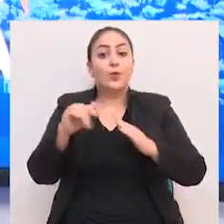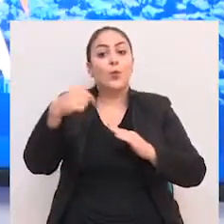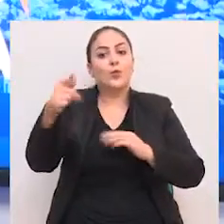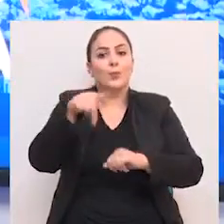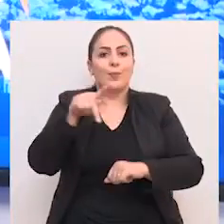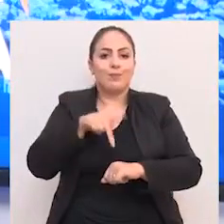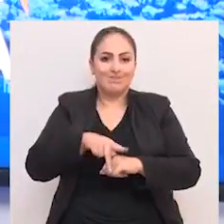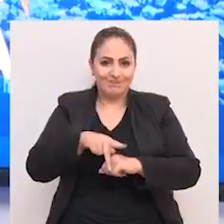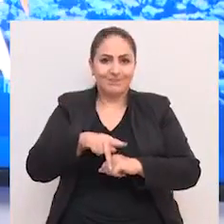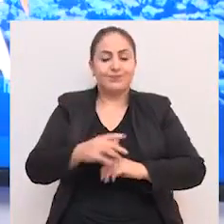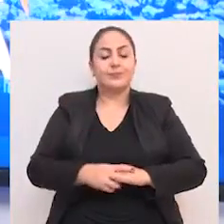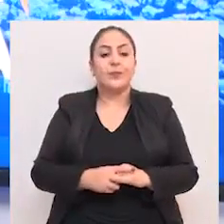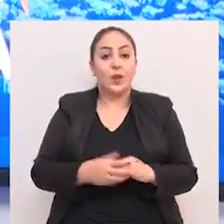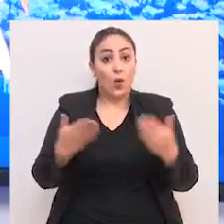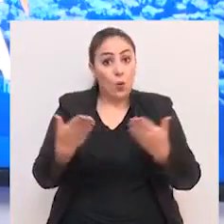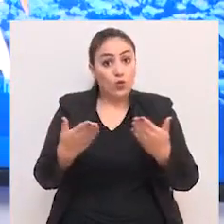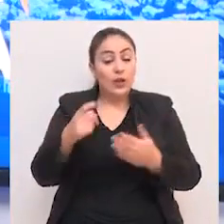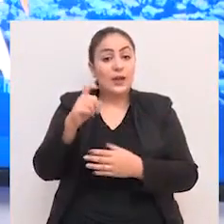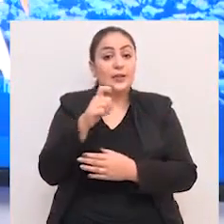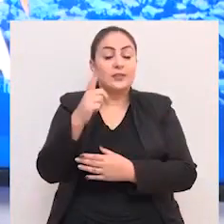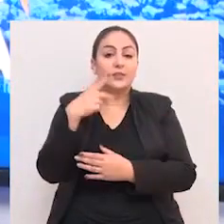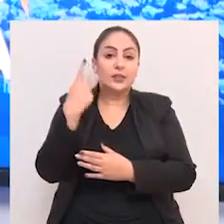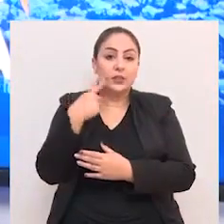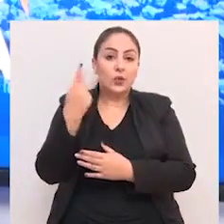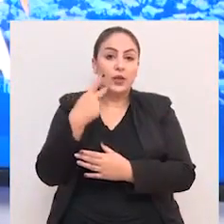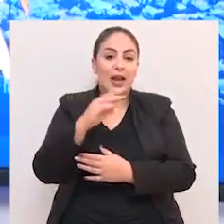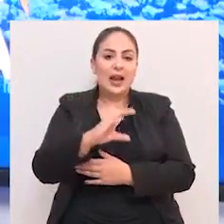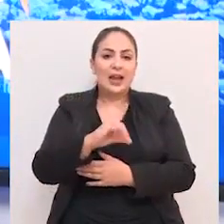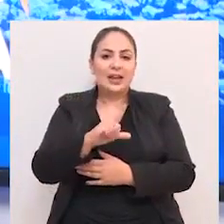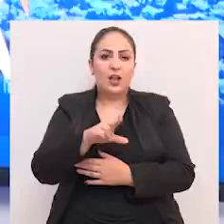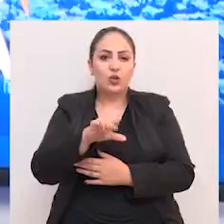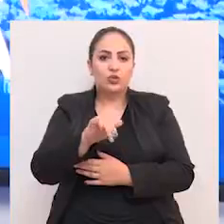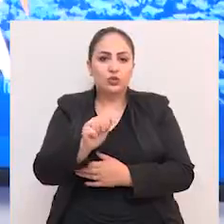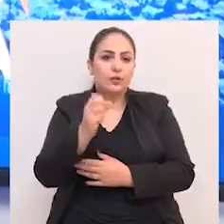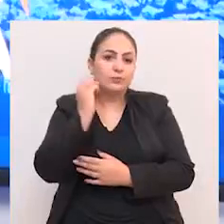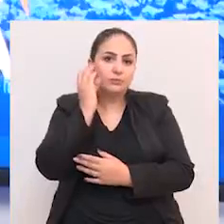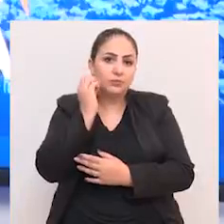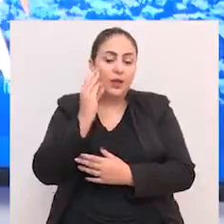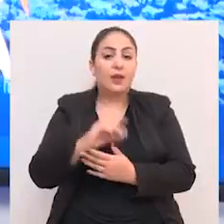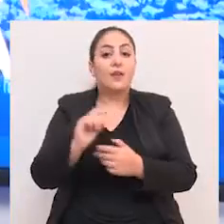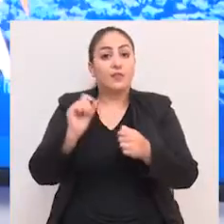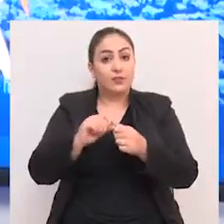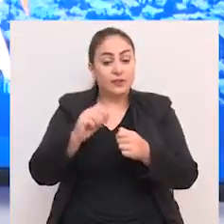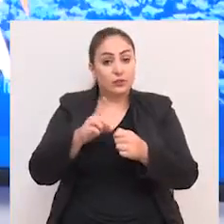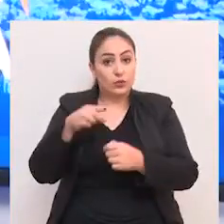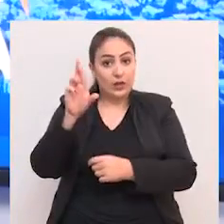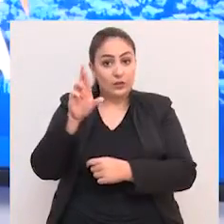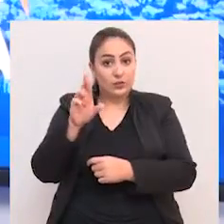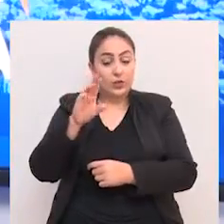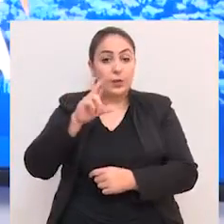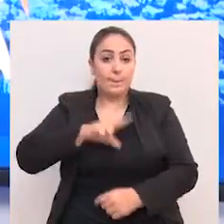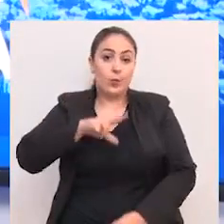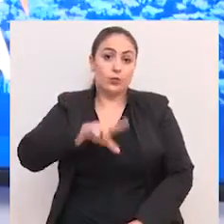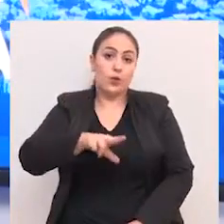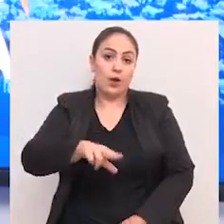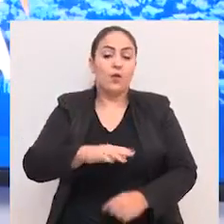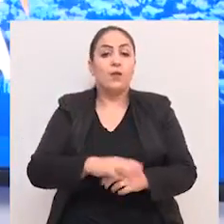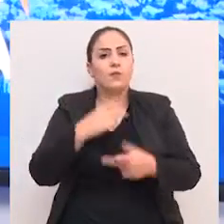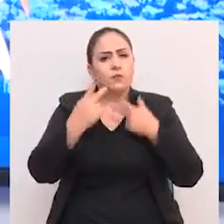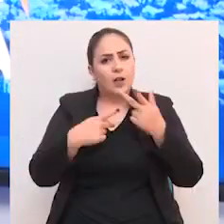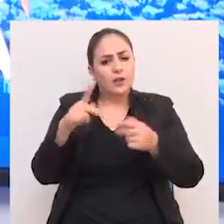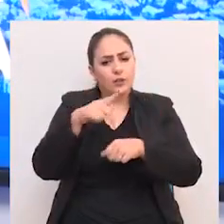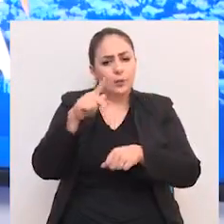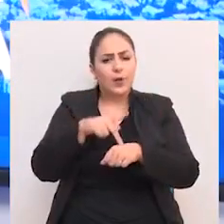residem no exterior. Hoje, a ex-vereadora Cláudia Furlaneto, que faz doutorado em Portugal, relata